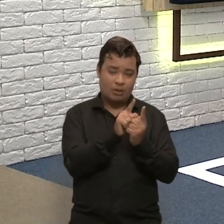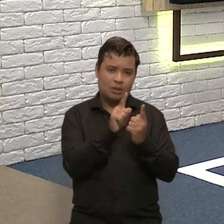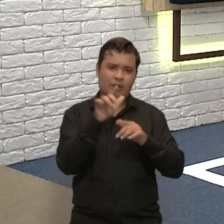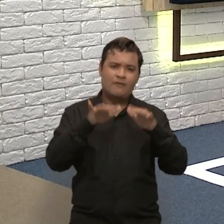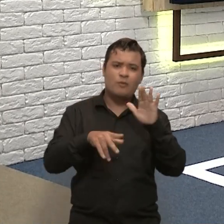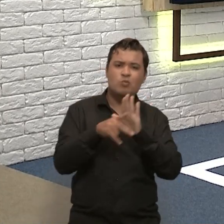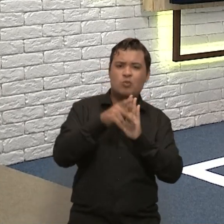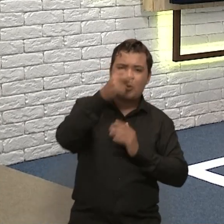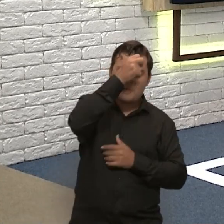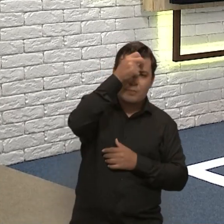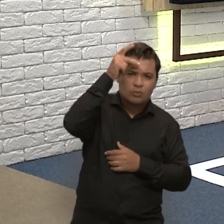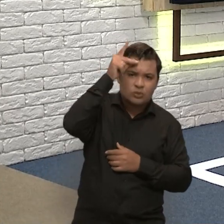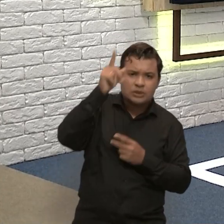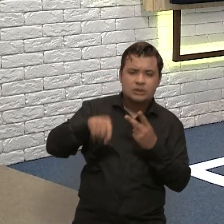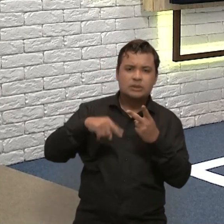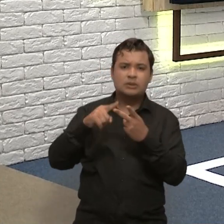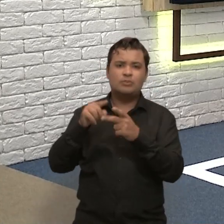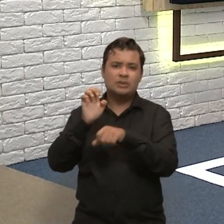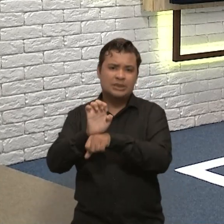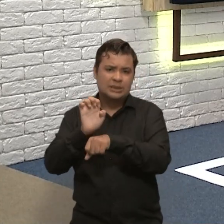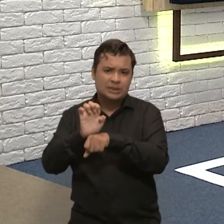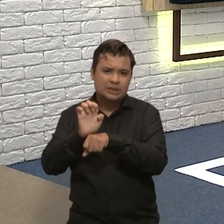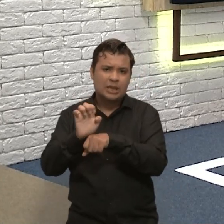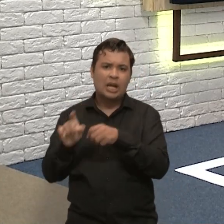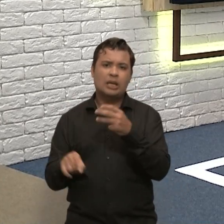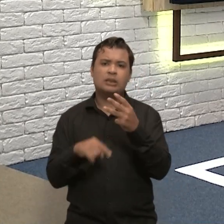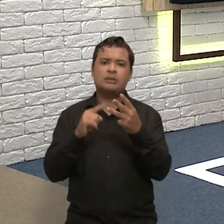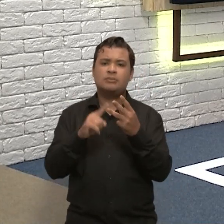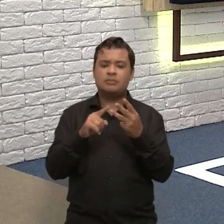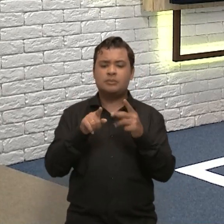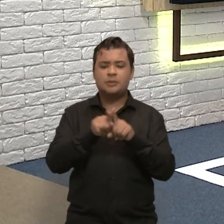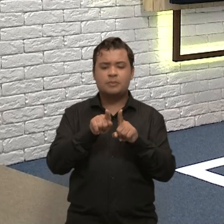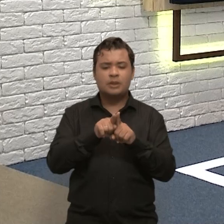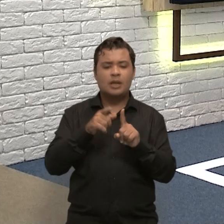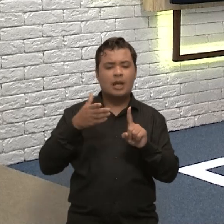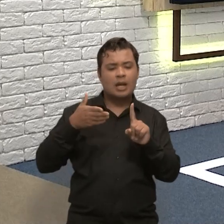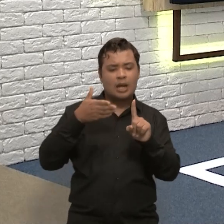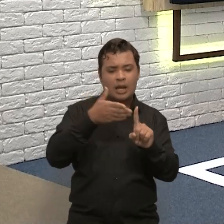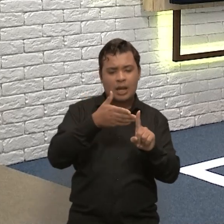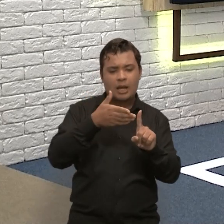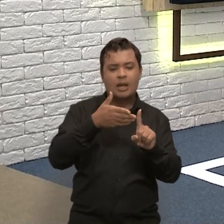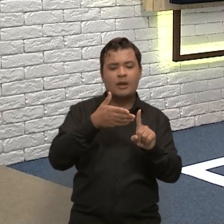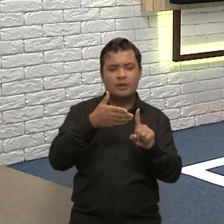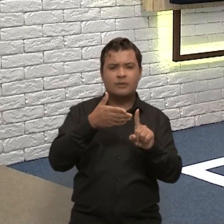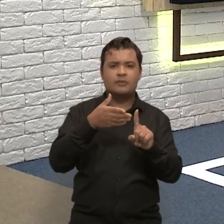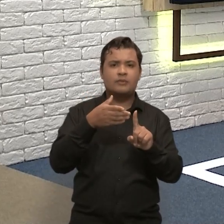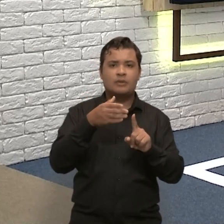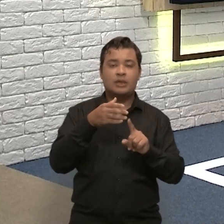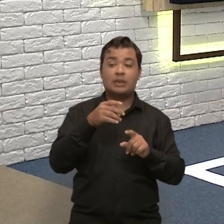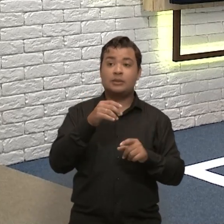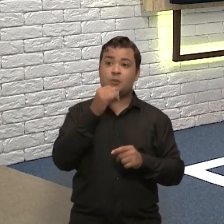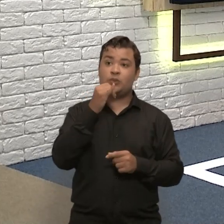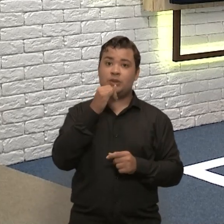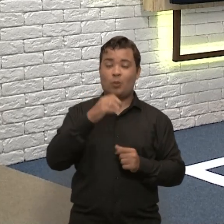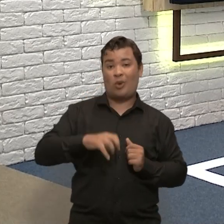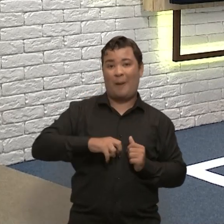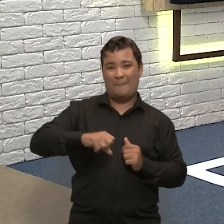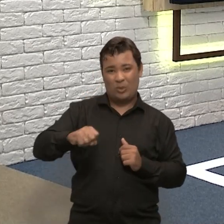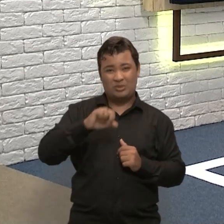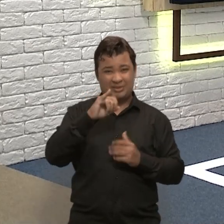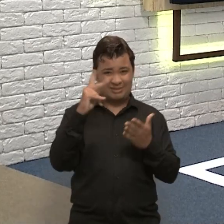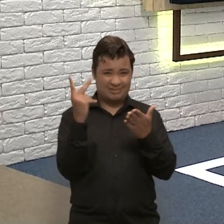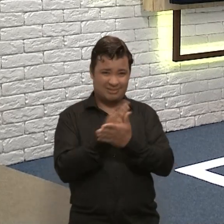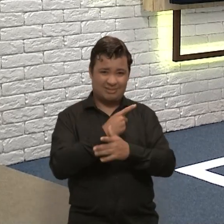do estado, serviço de referência para abortamento previsto na legislação, no caso de interrupção, no caso de estupro, assim também